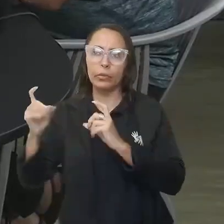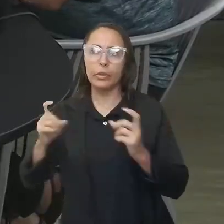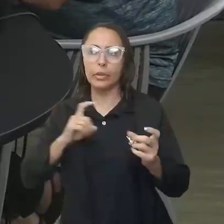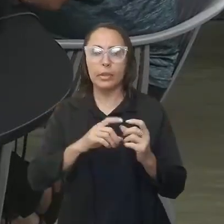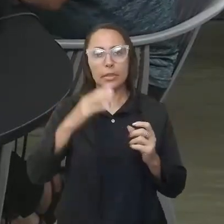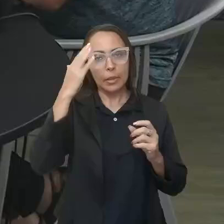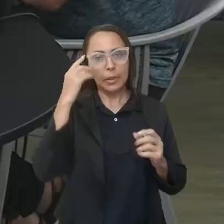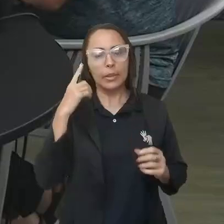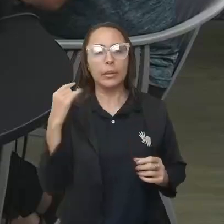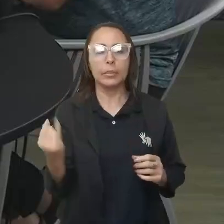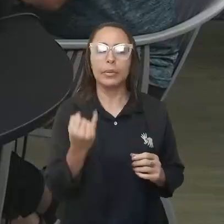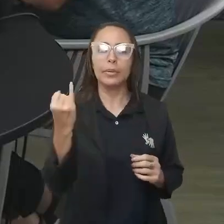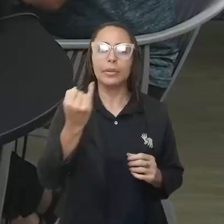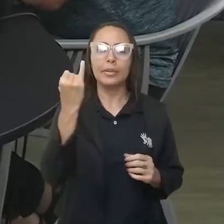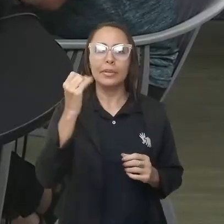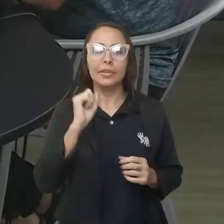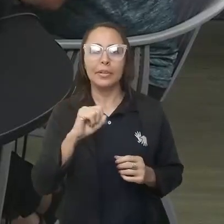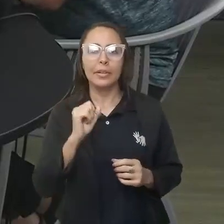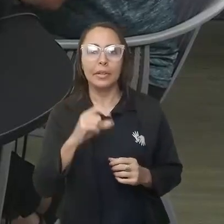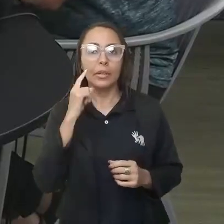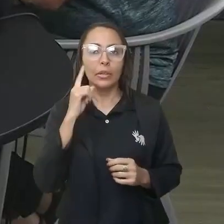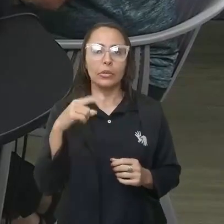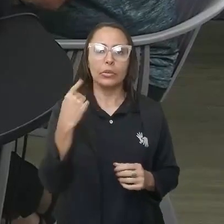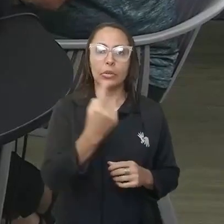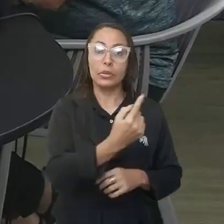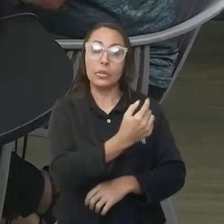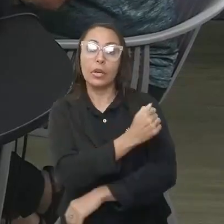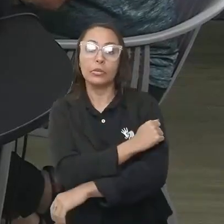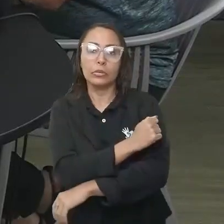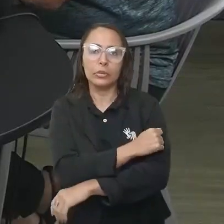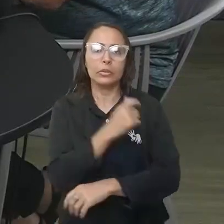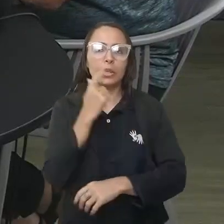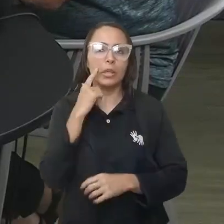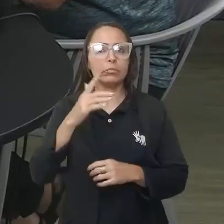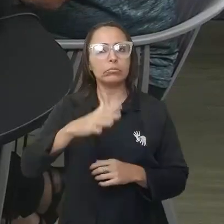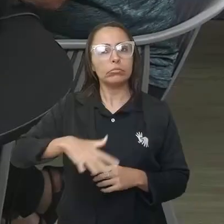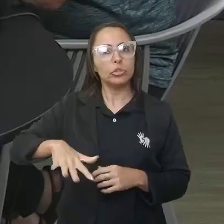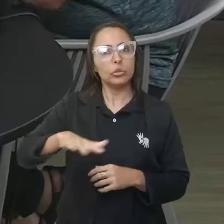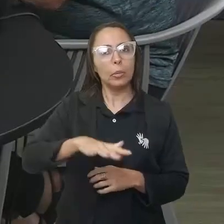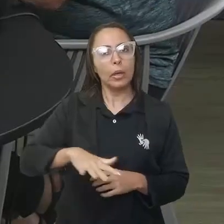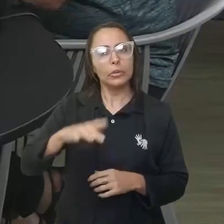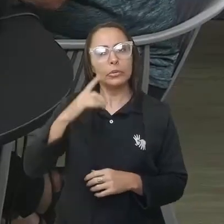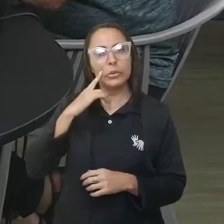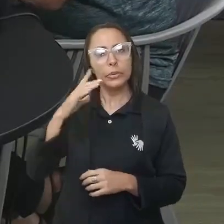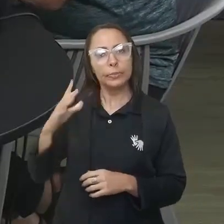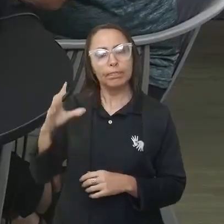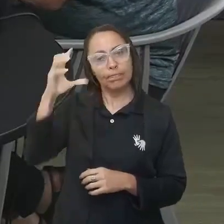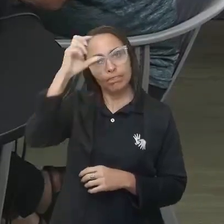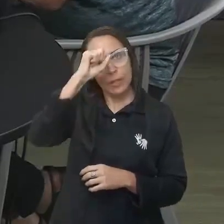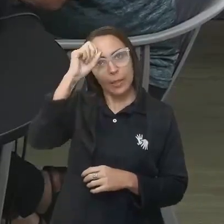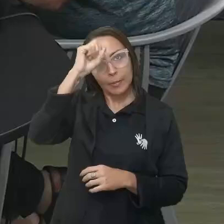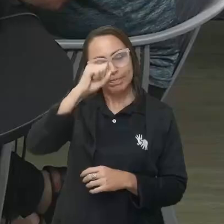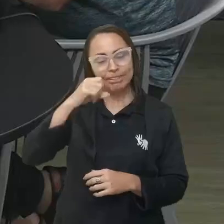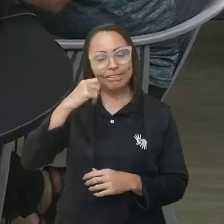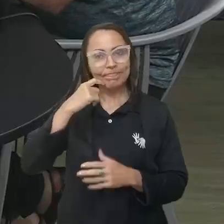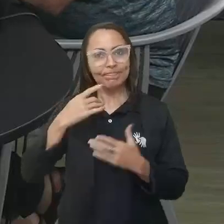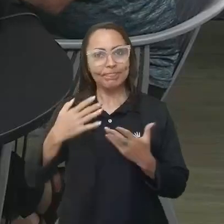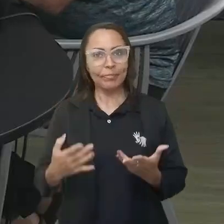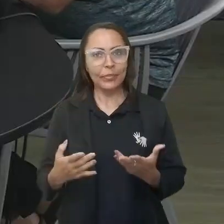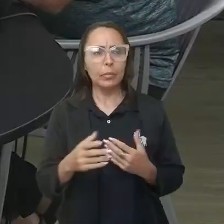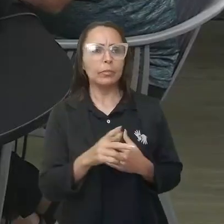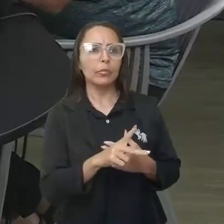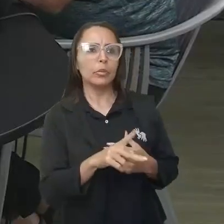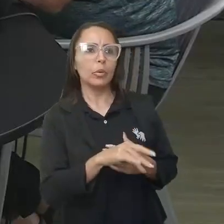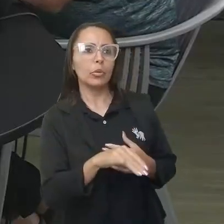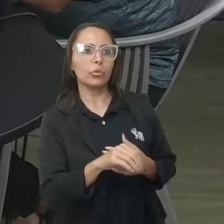quanto é importante, né, que nossos estudantes tenham esse espaço de conhecimento. Professora Joana,